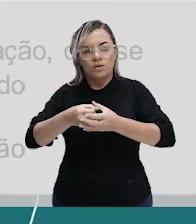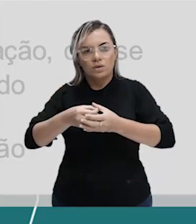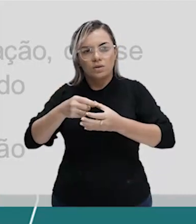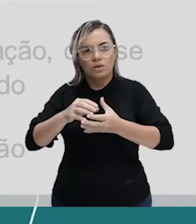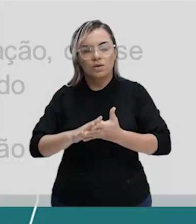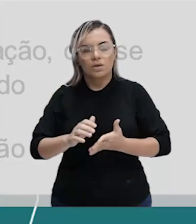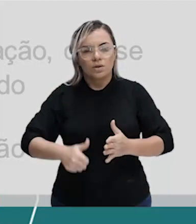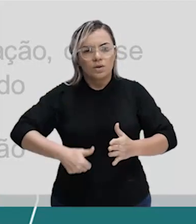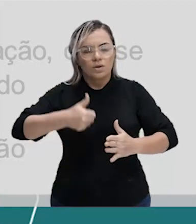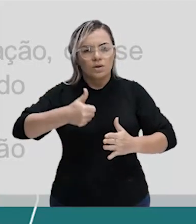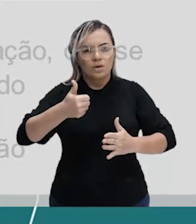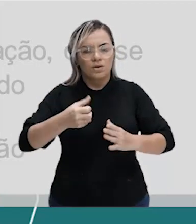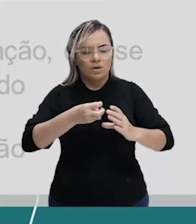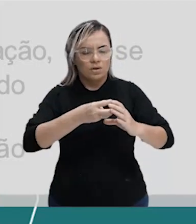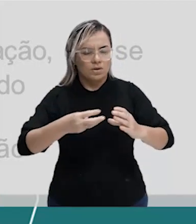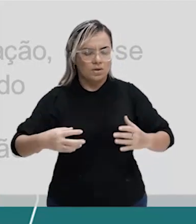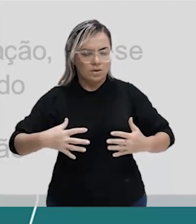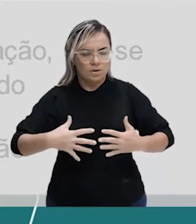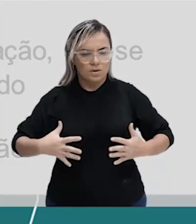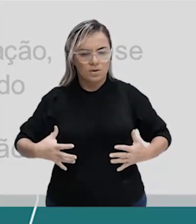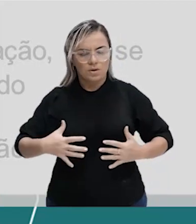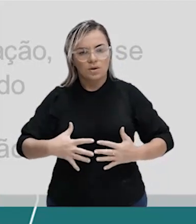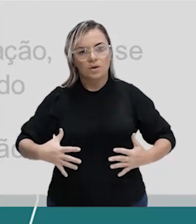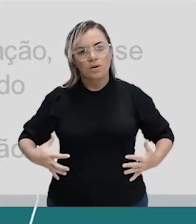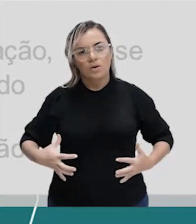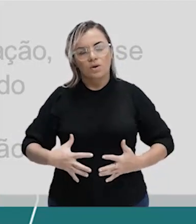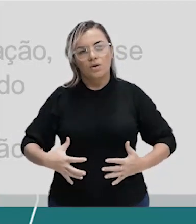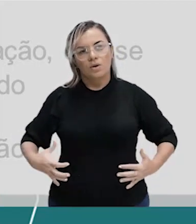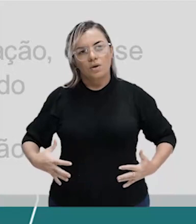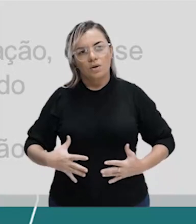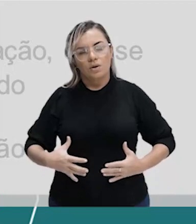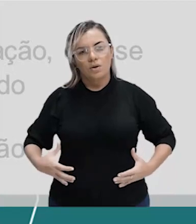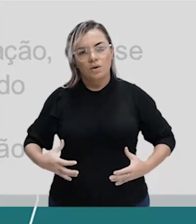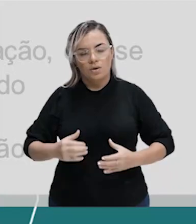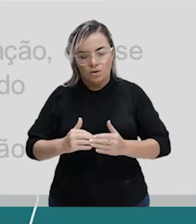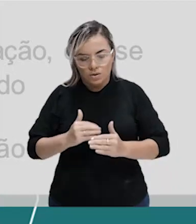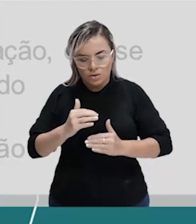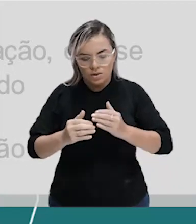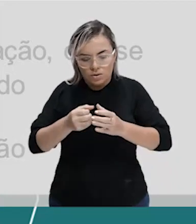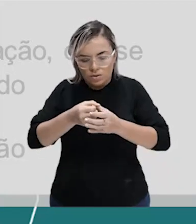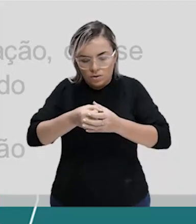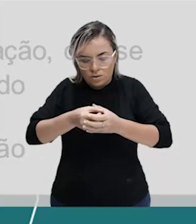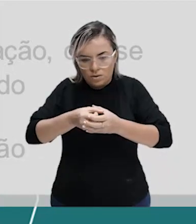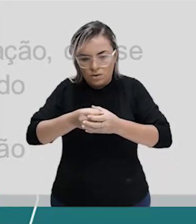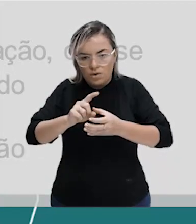aqueles primeiros tecidos que se formam durante a formação do embrião. Quais são?